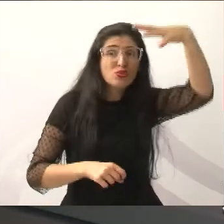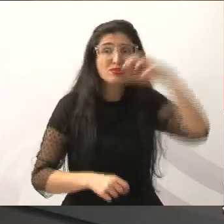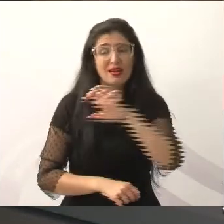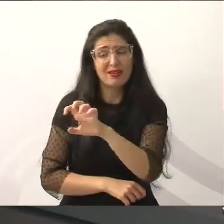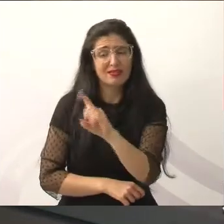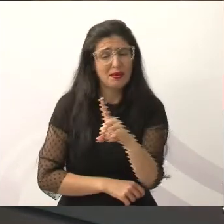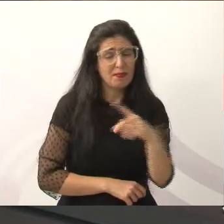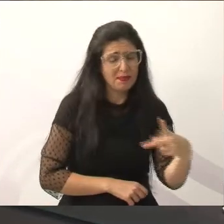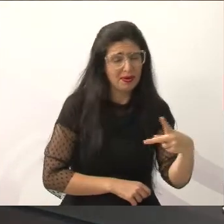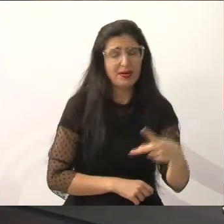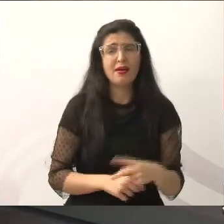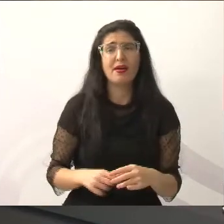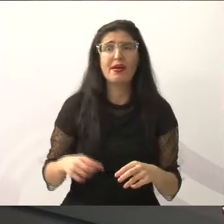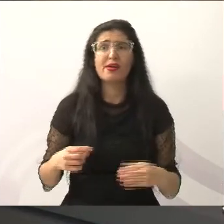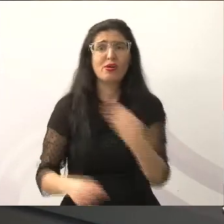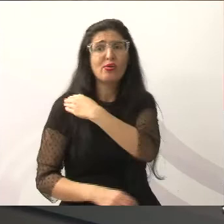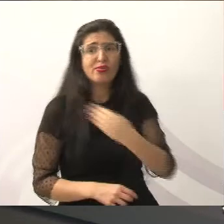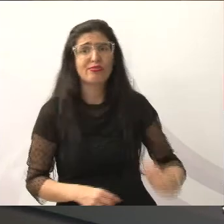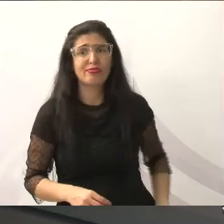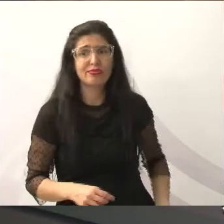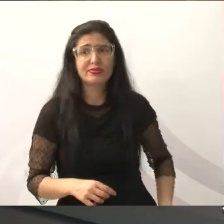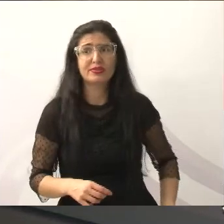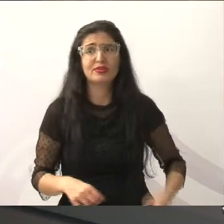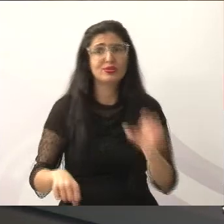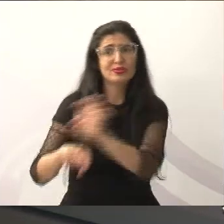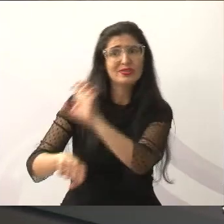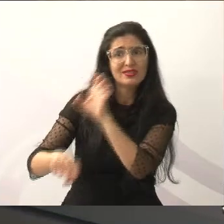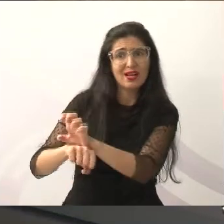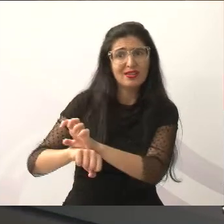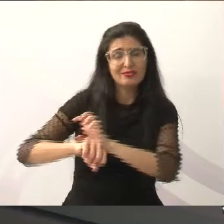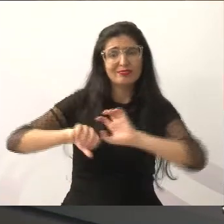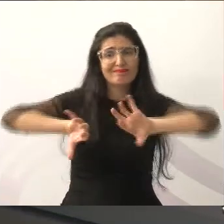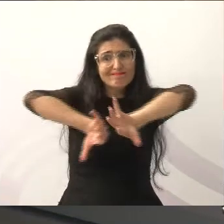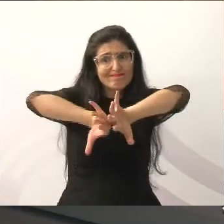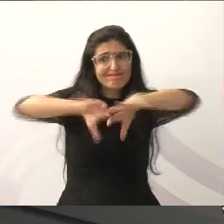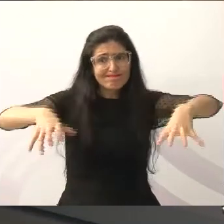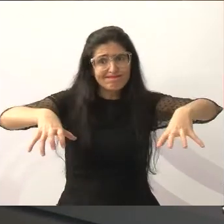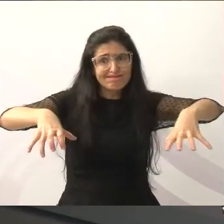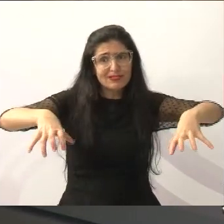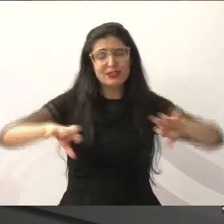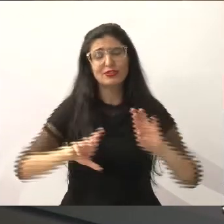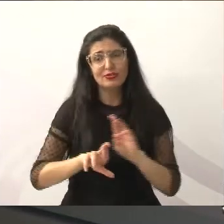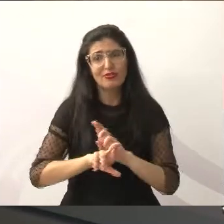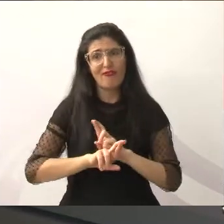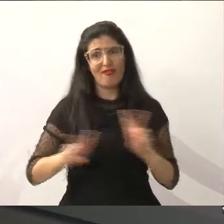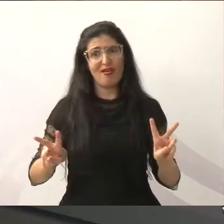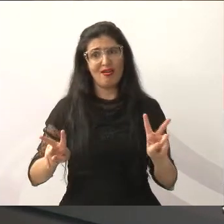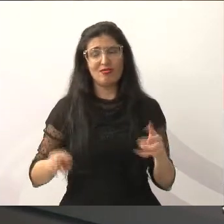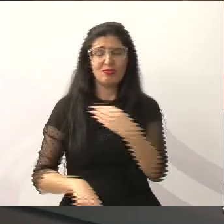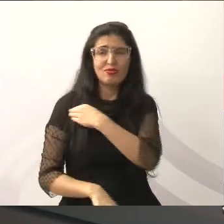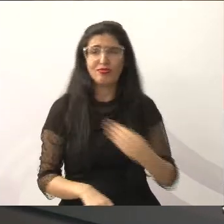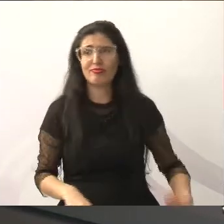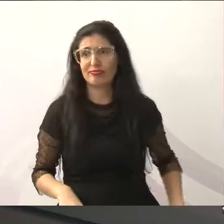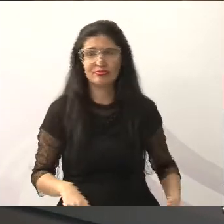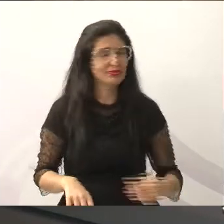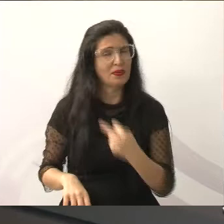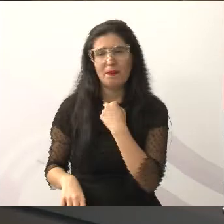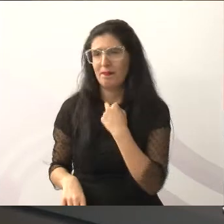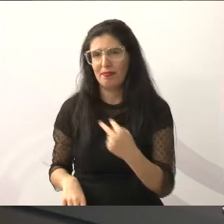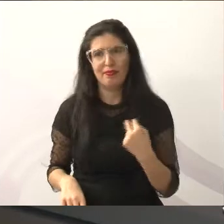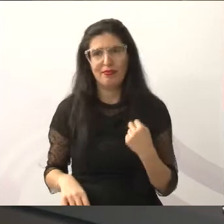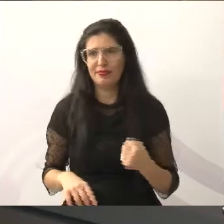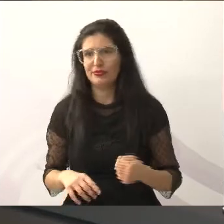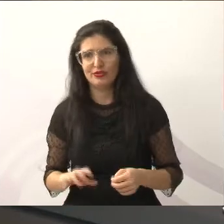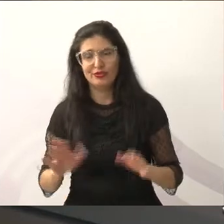com o governo do Estado. Então, não tem nada a ver com o nosso município. O prefeito não pode fazer alguma coisa com relação à conta de